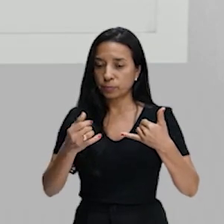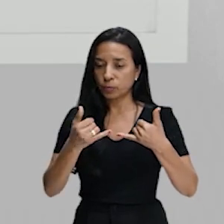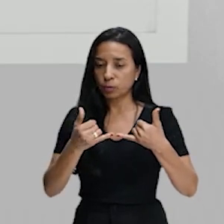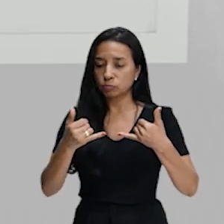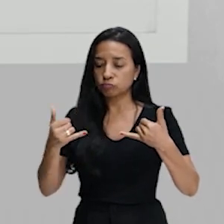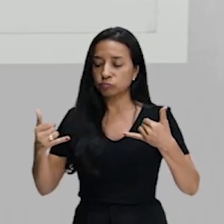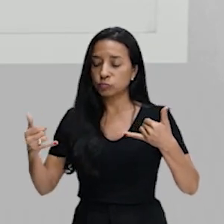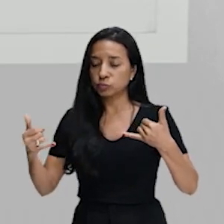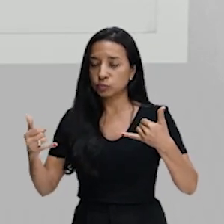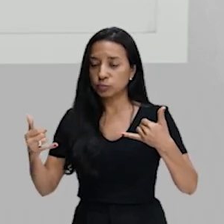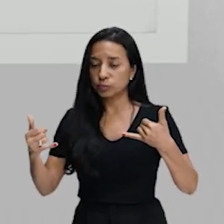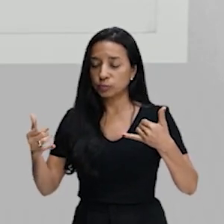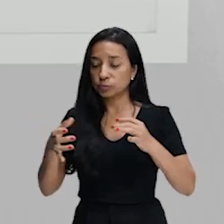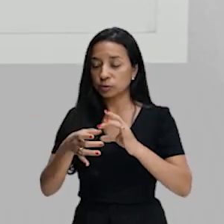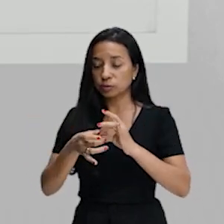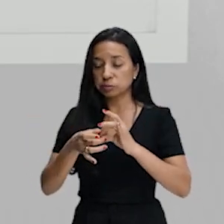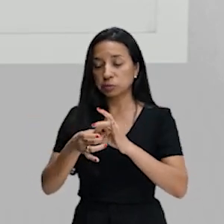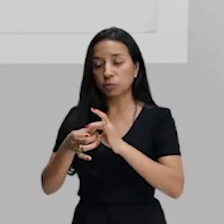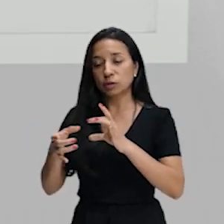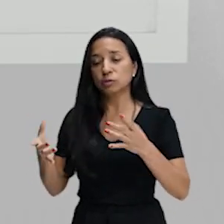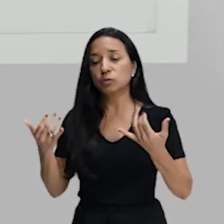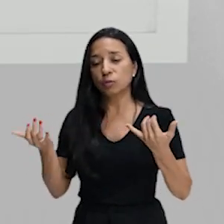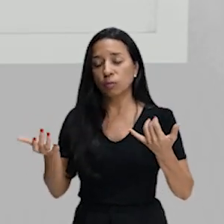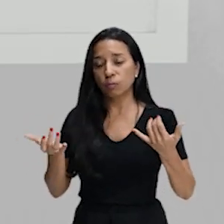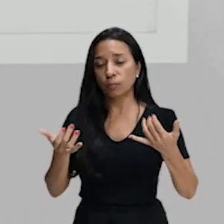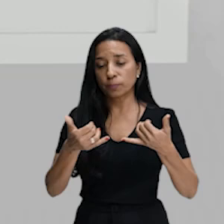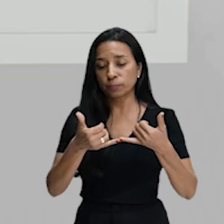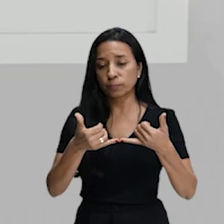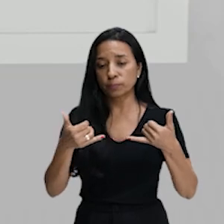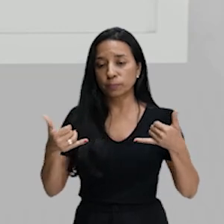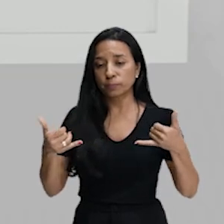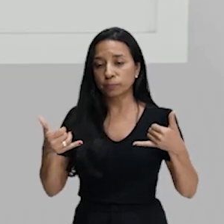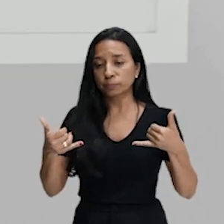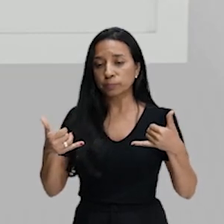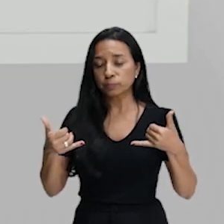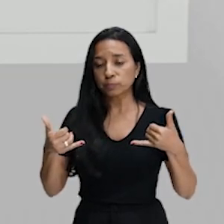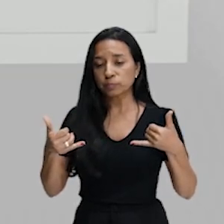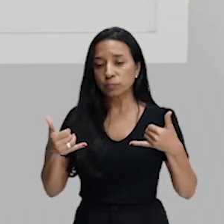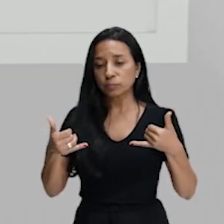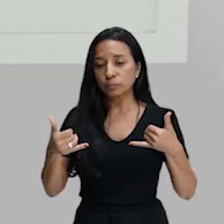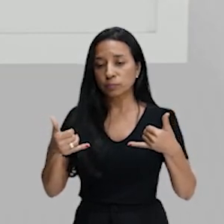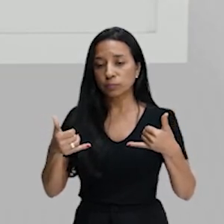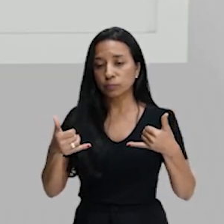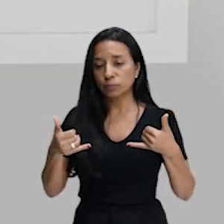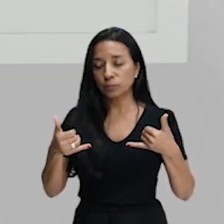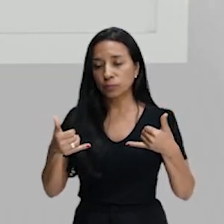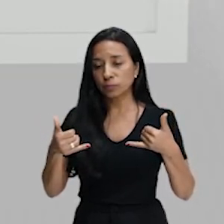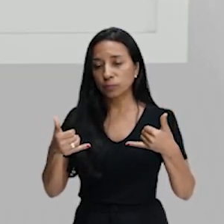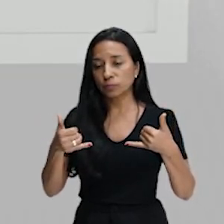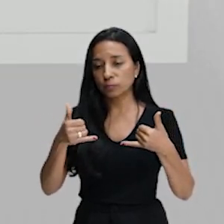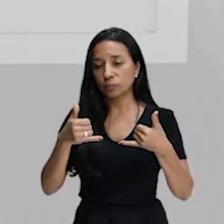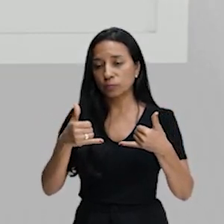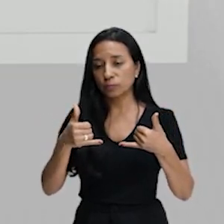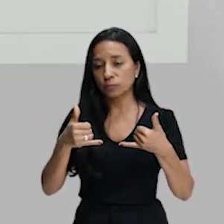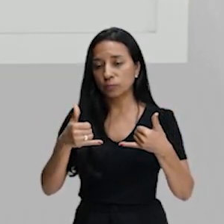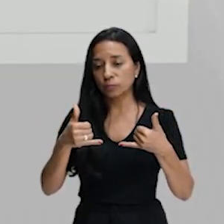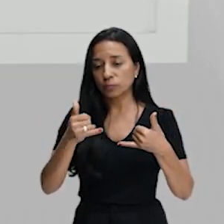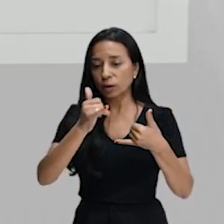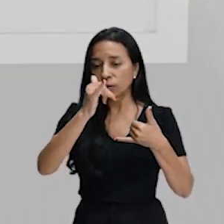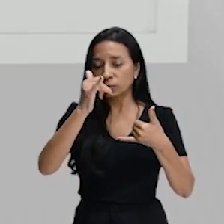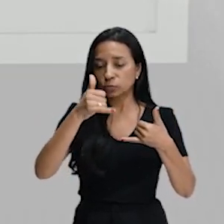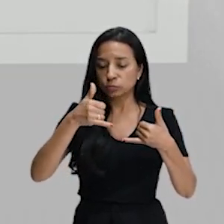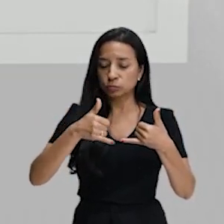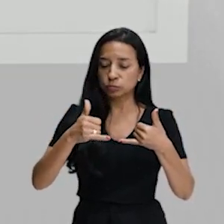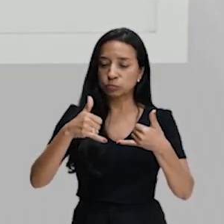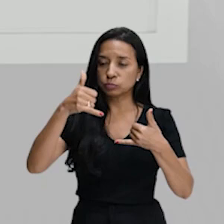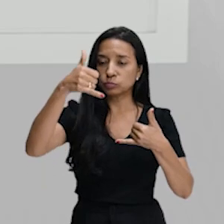né, então, neste fio, corrente para baixo, neste